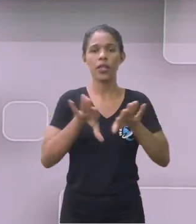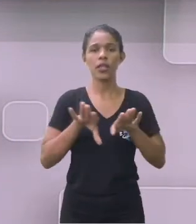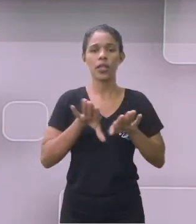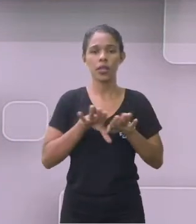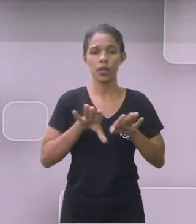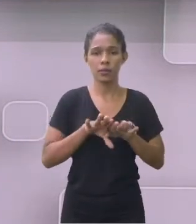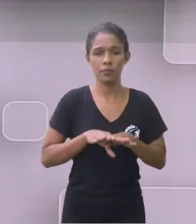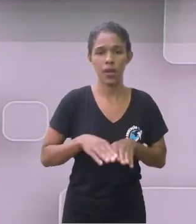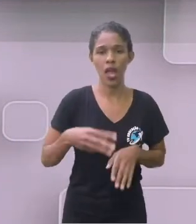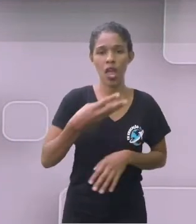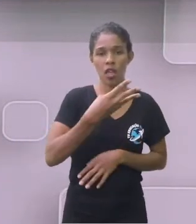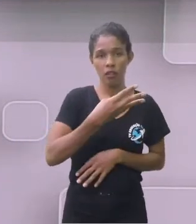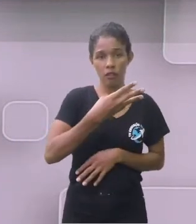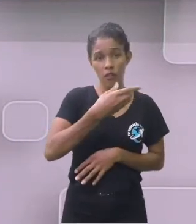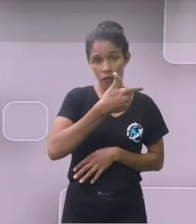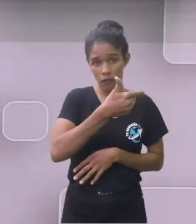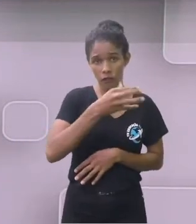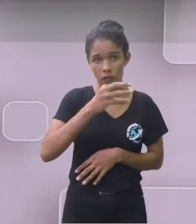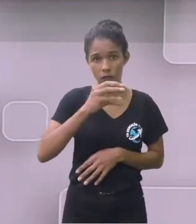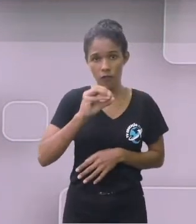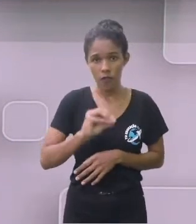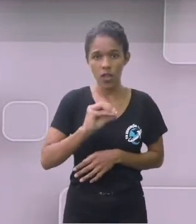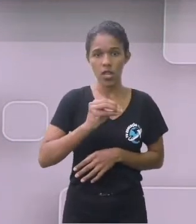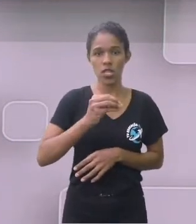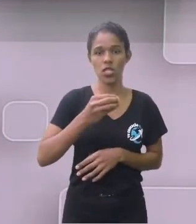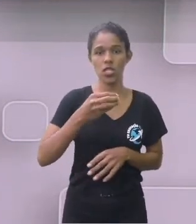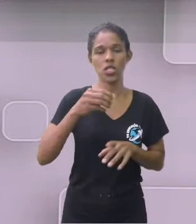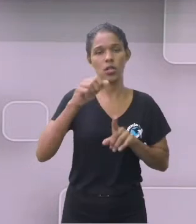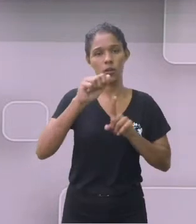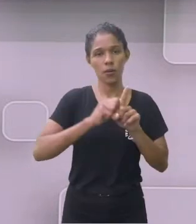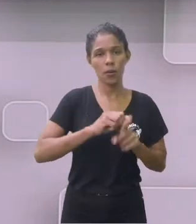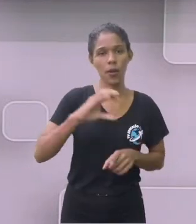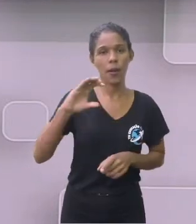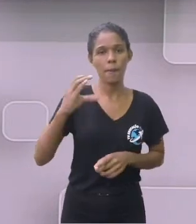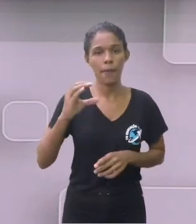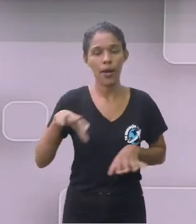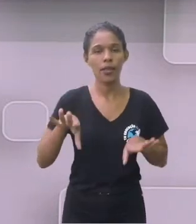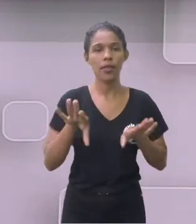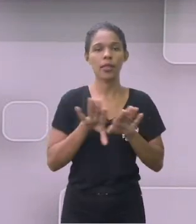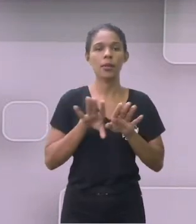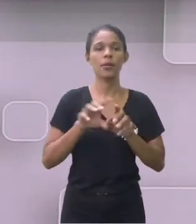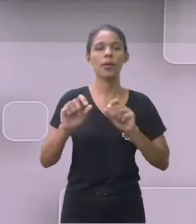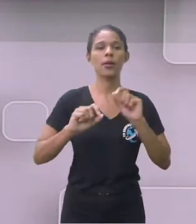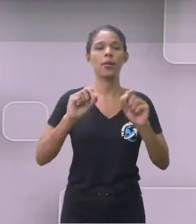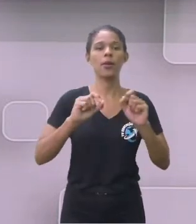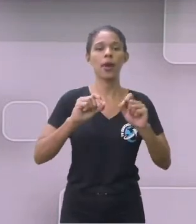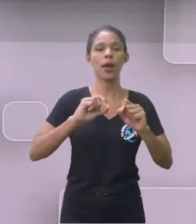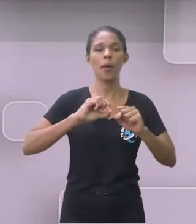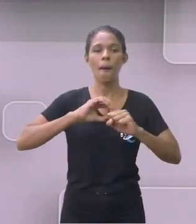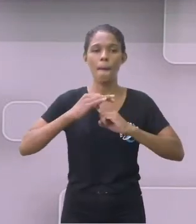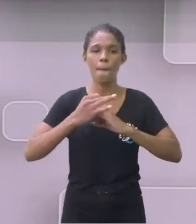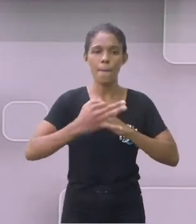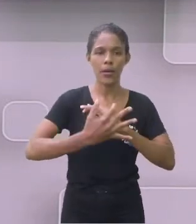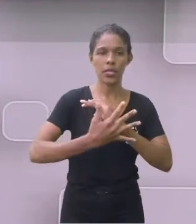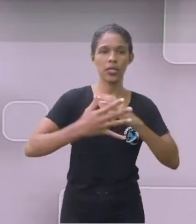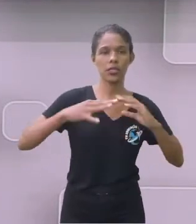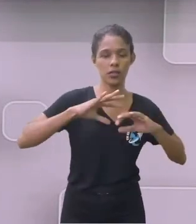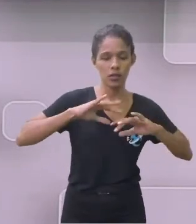Covid-19. Isso quer dizer que já havia circulação do agente causador da doença em todo o território